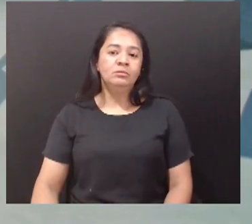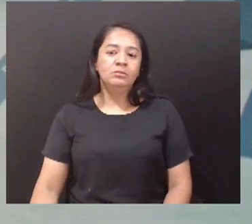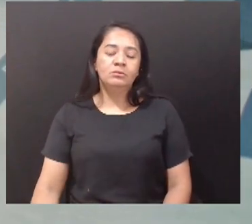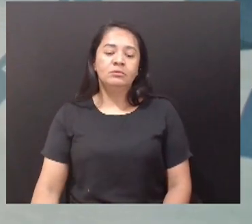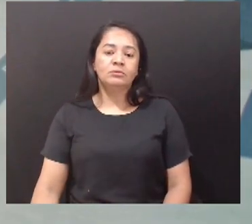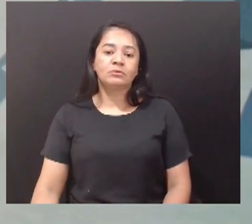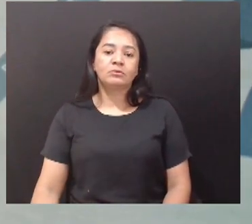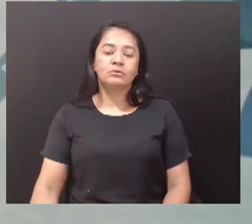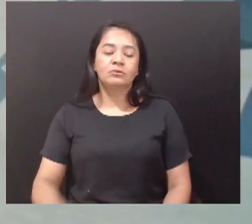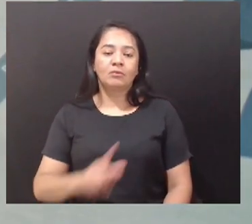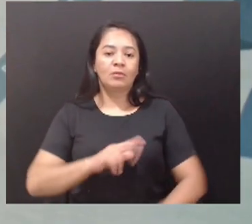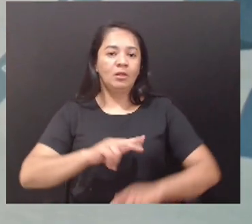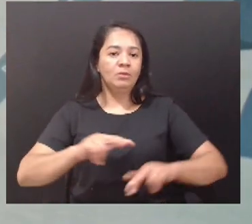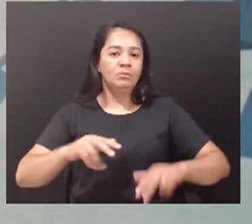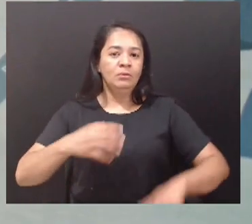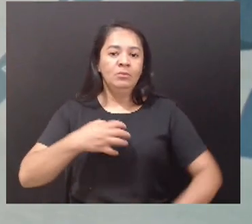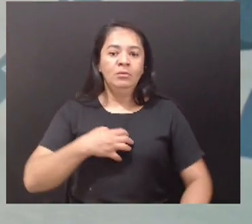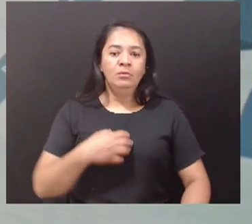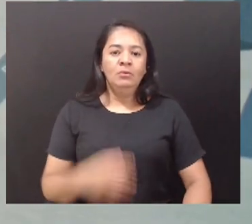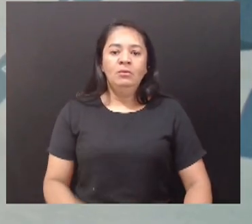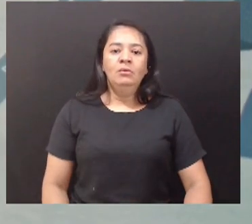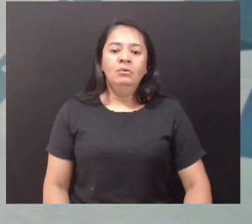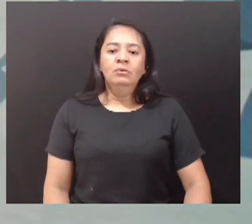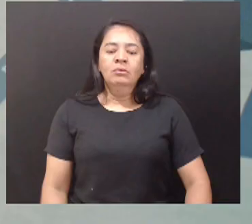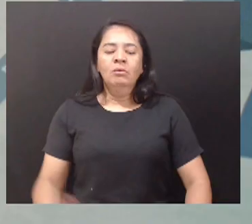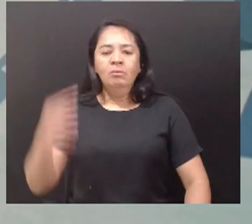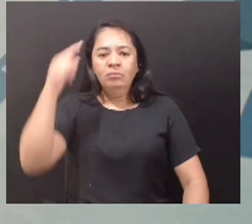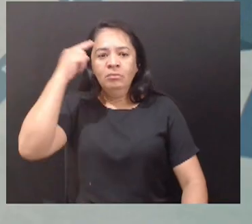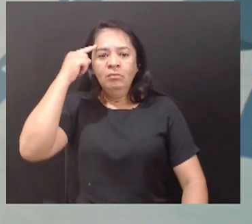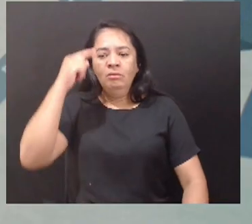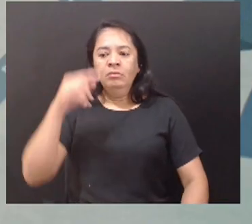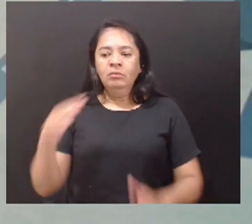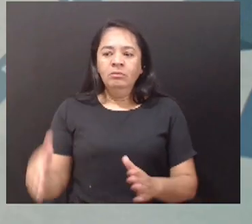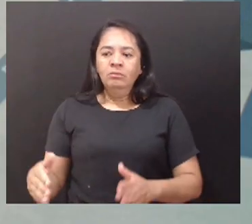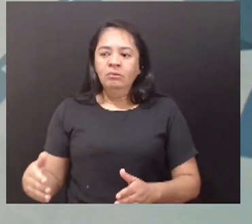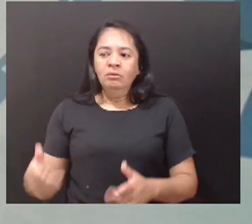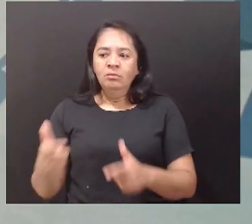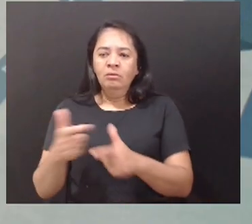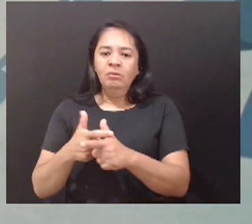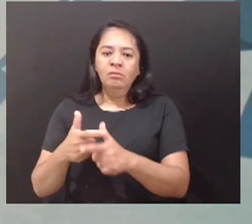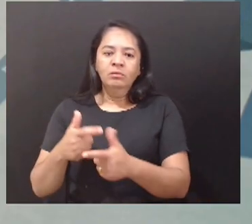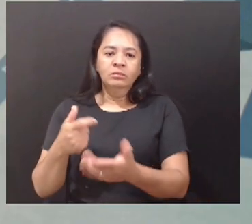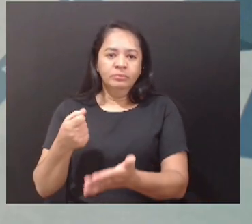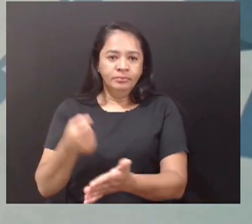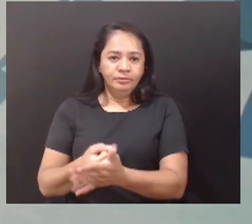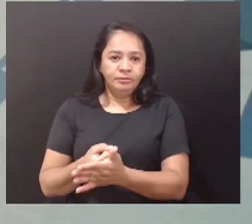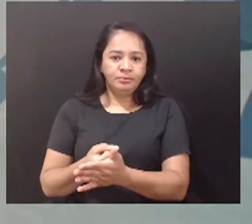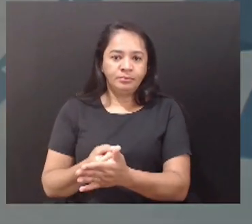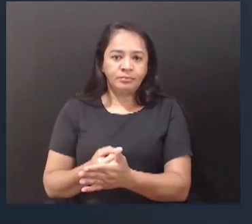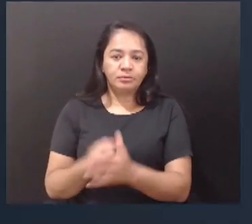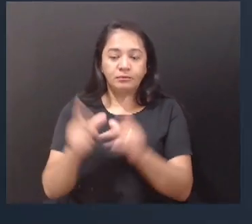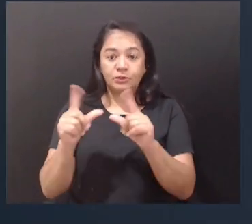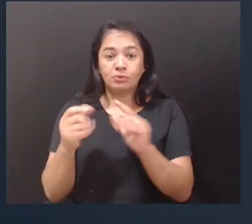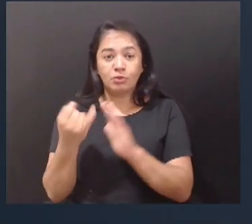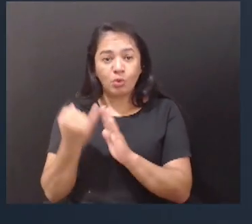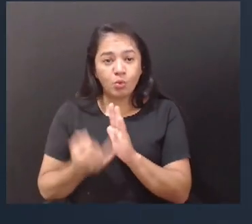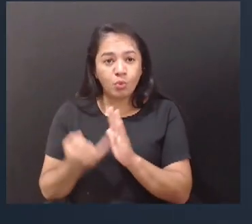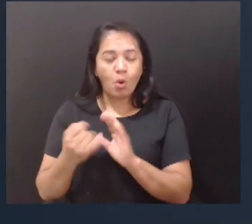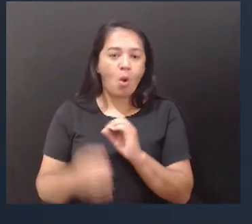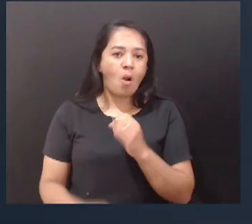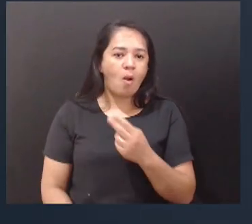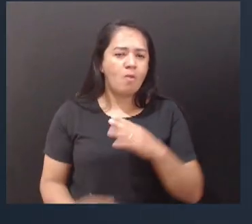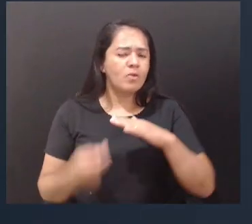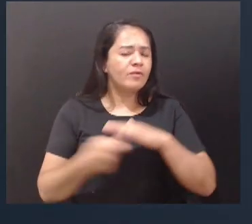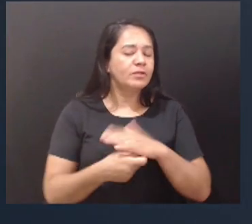E aí ela, pensando por esse lado, vou quitar uma parte da dívida para diminuir esses juros ou vou investir? E